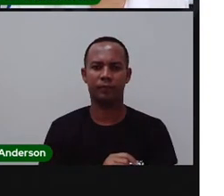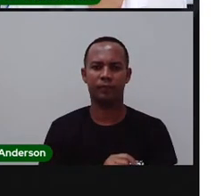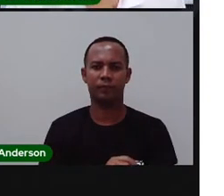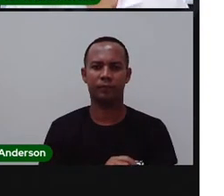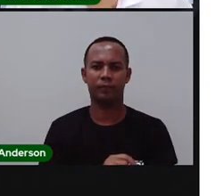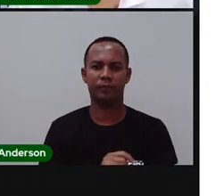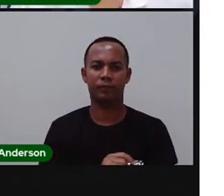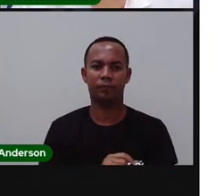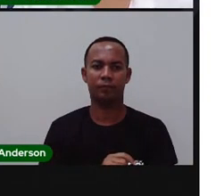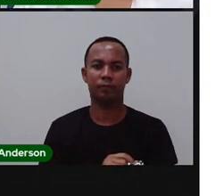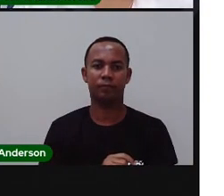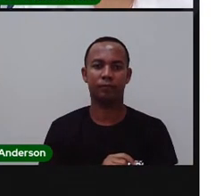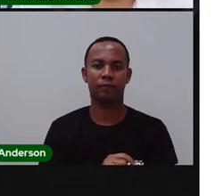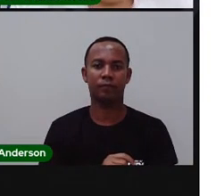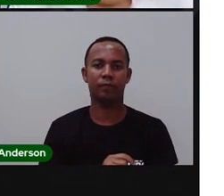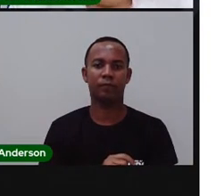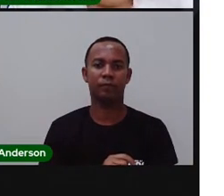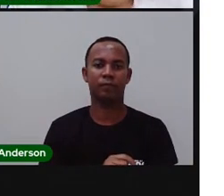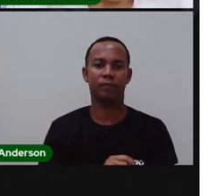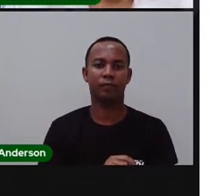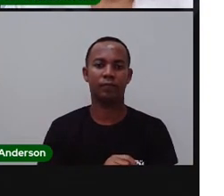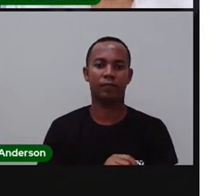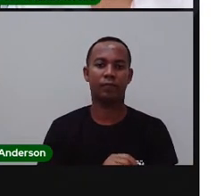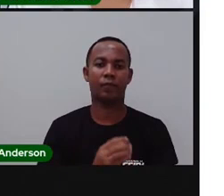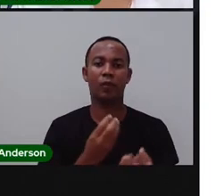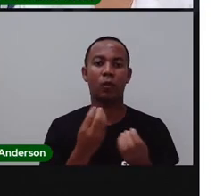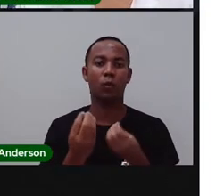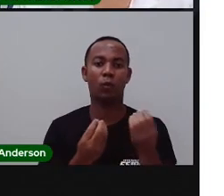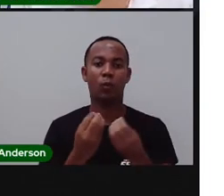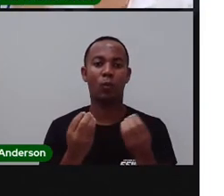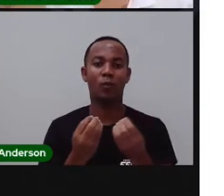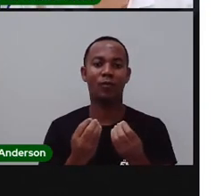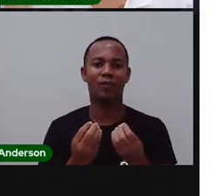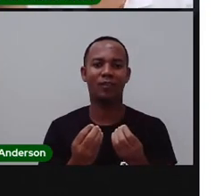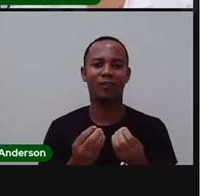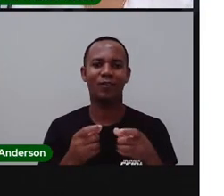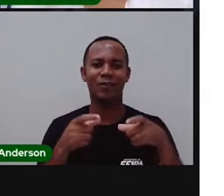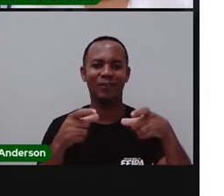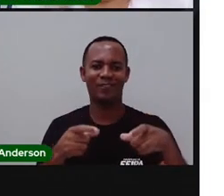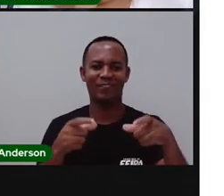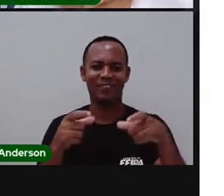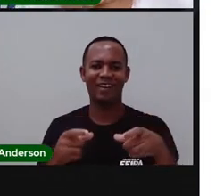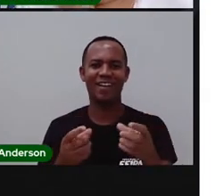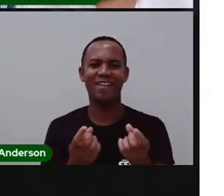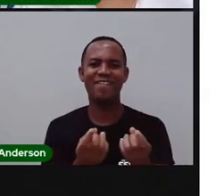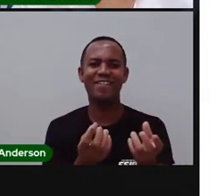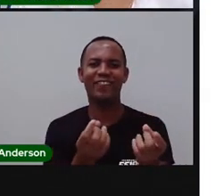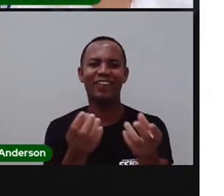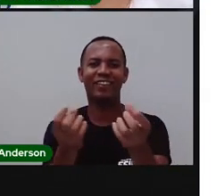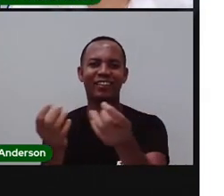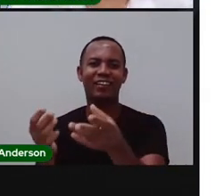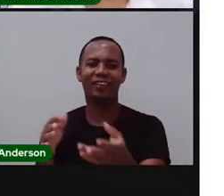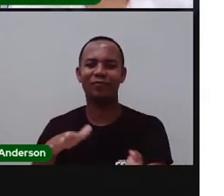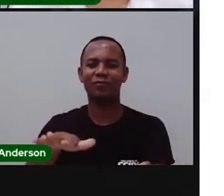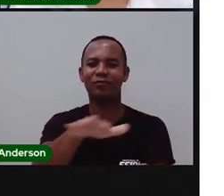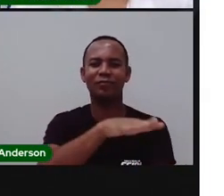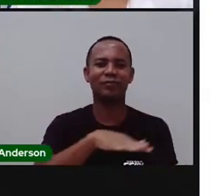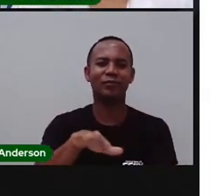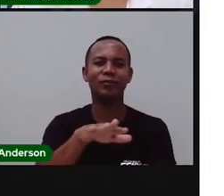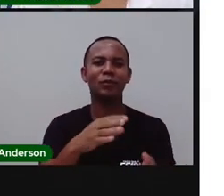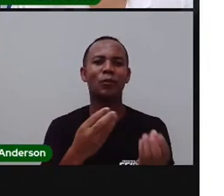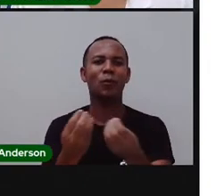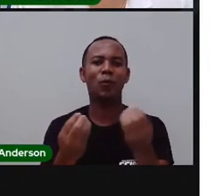Bom, as feiras de Feira de Santana, né? Chega a ser engraçado, as feiras de feira ainda são instrumentos